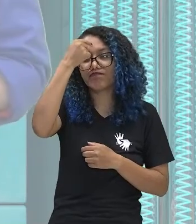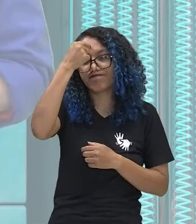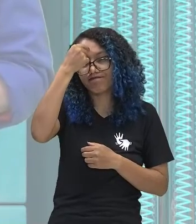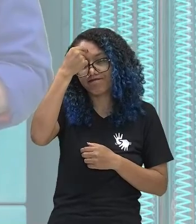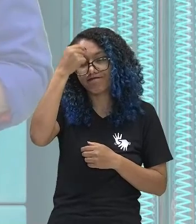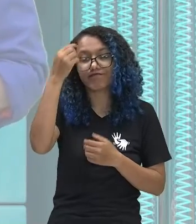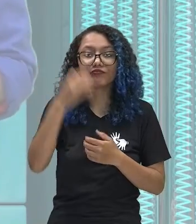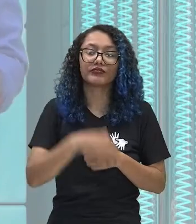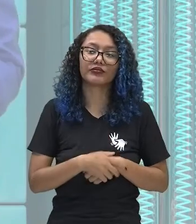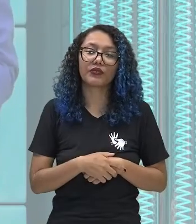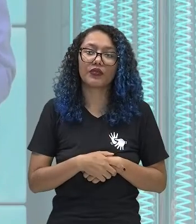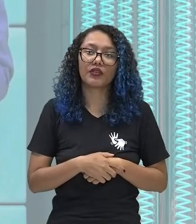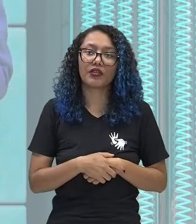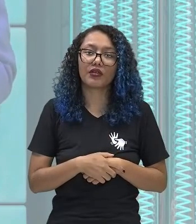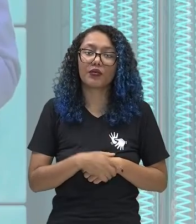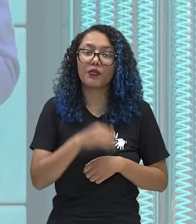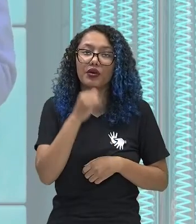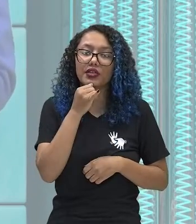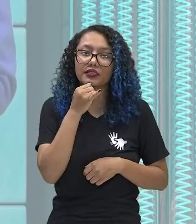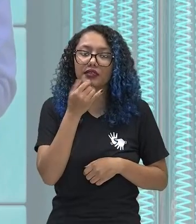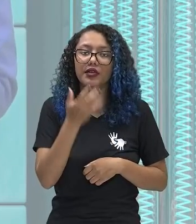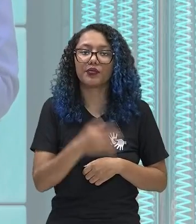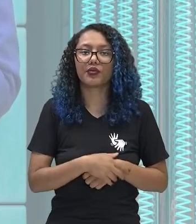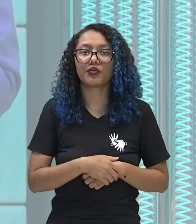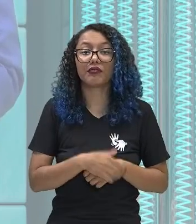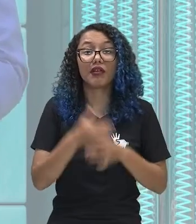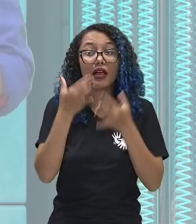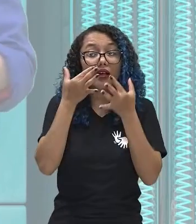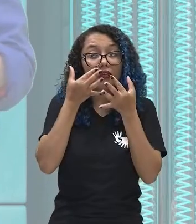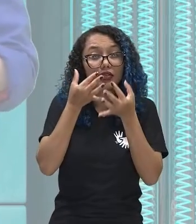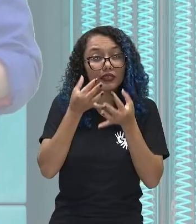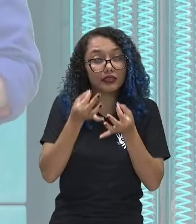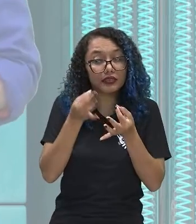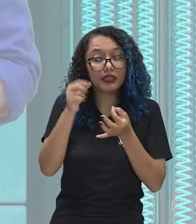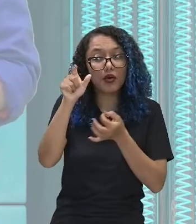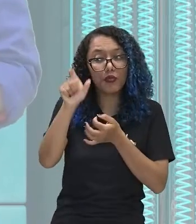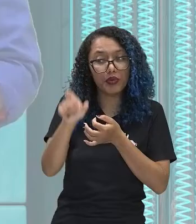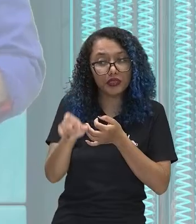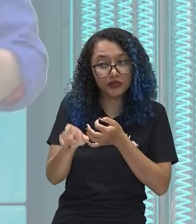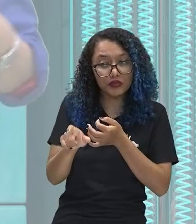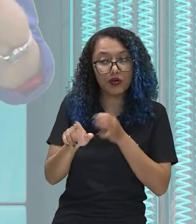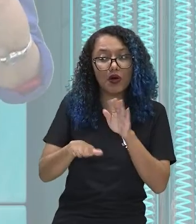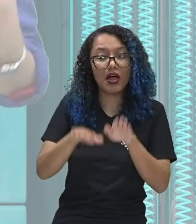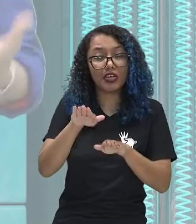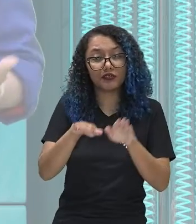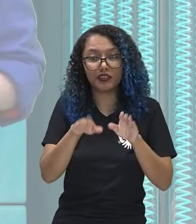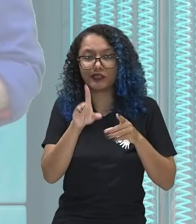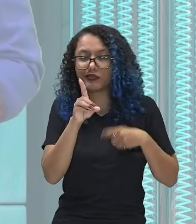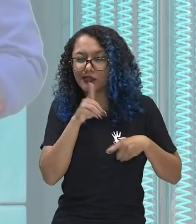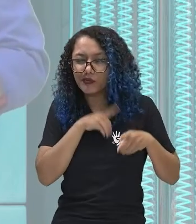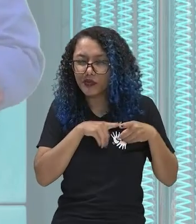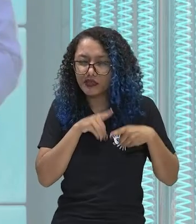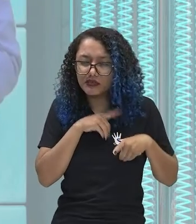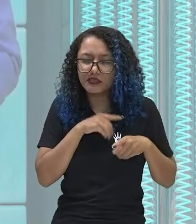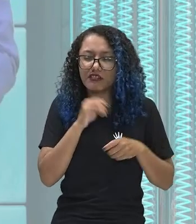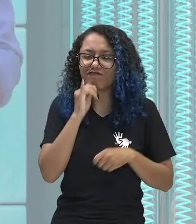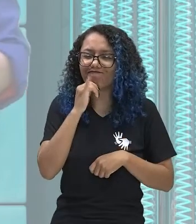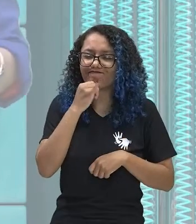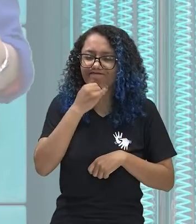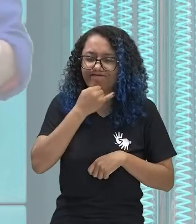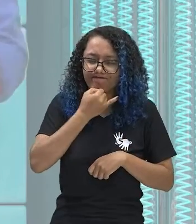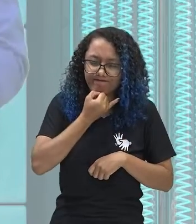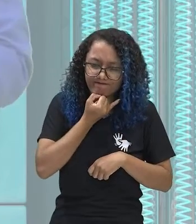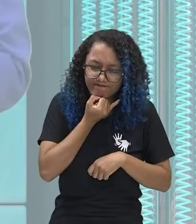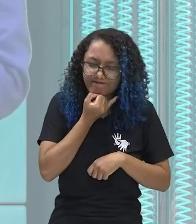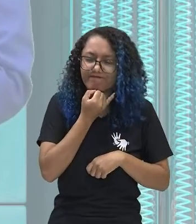você deve, por exemplo, de repente olhar ao seu lado, pode ter uma pessoa com depressão, com uma tristeza profunda,